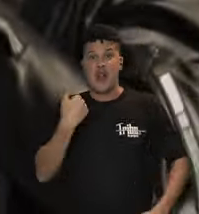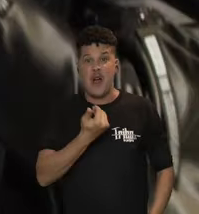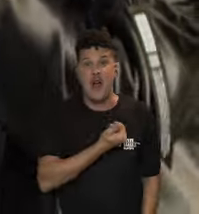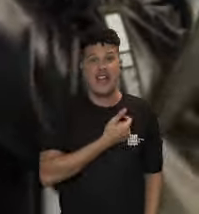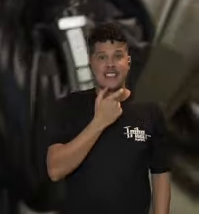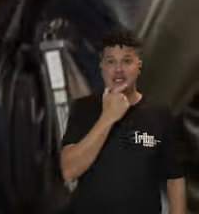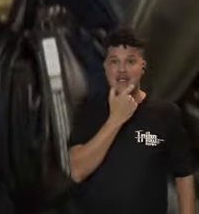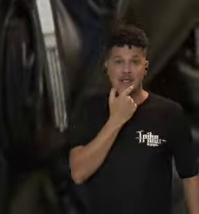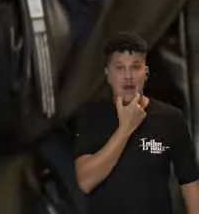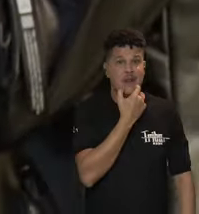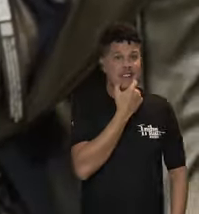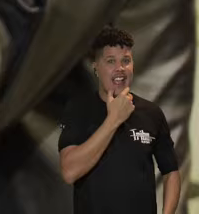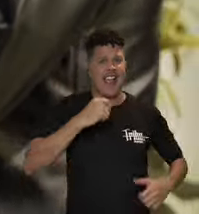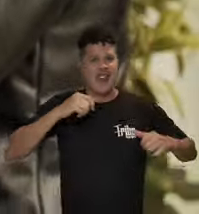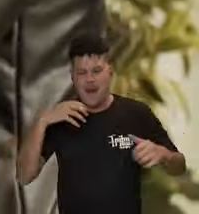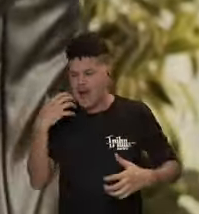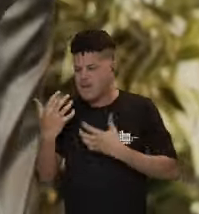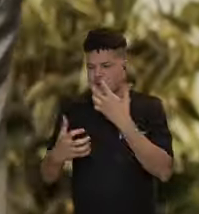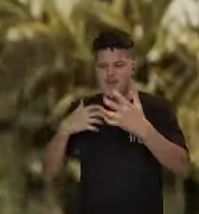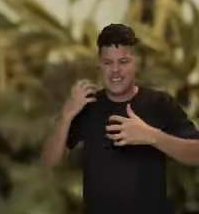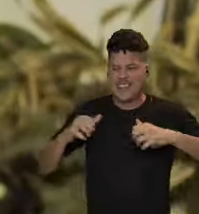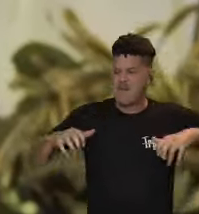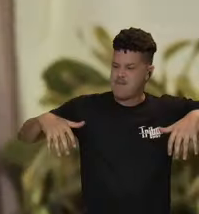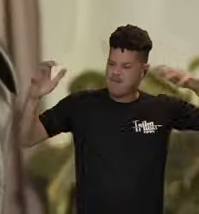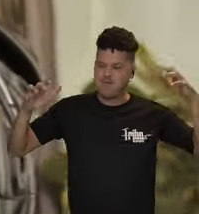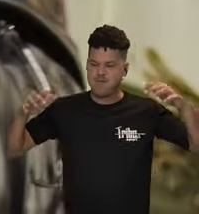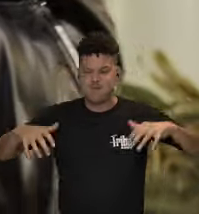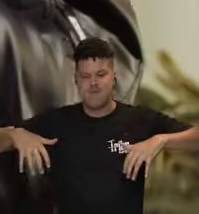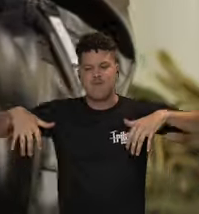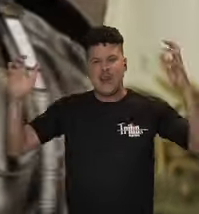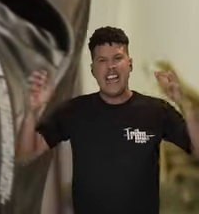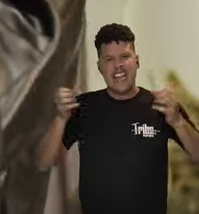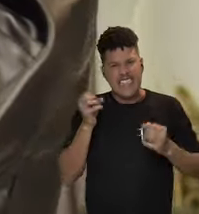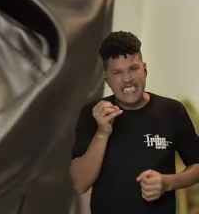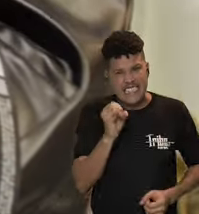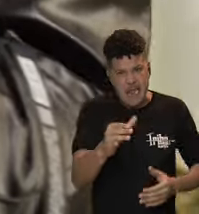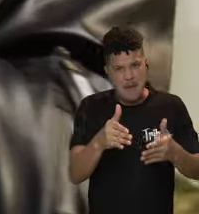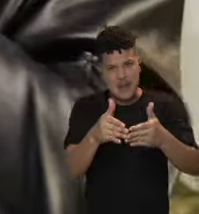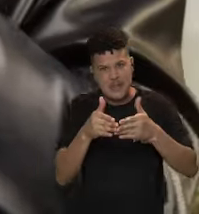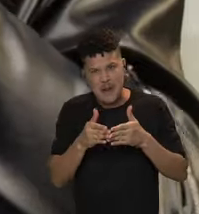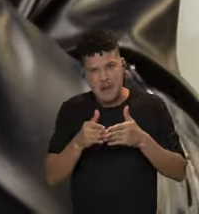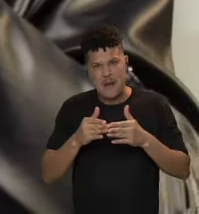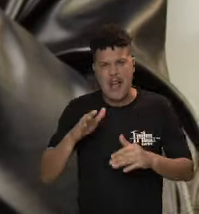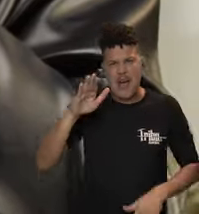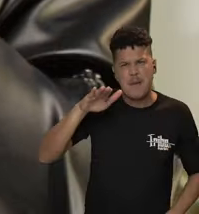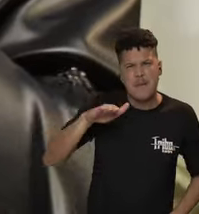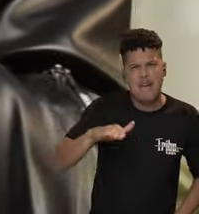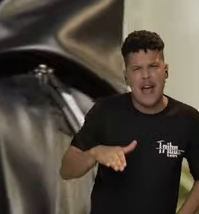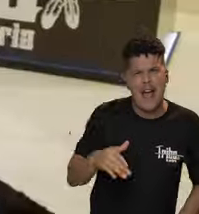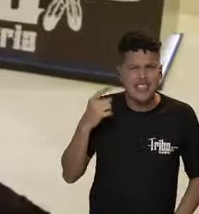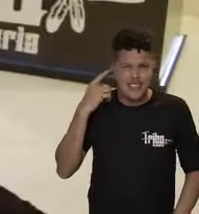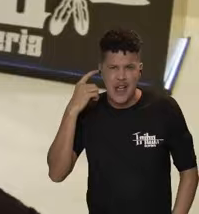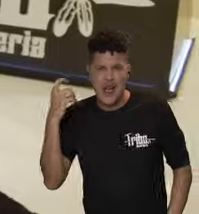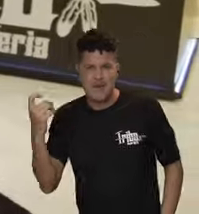bater neném. Até a polícia chegar. Se pedir pra baixar, nós vai pra outro